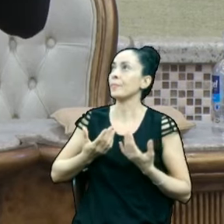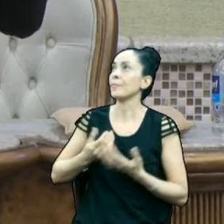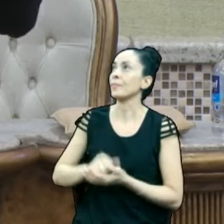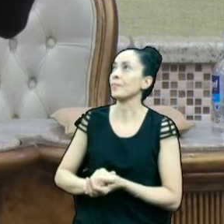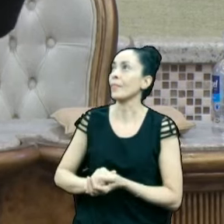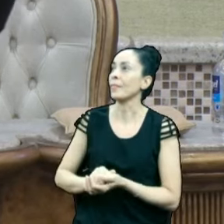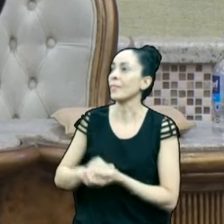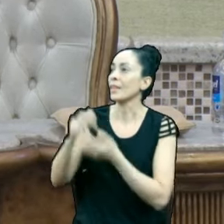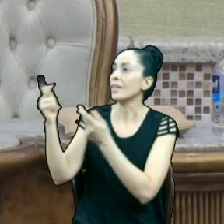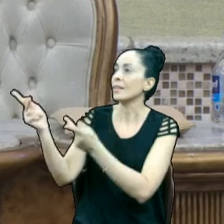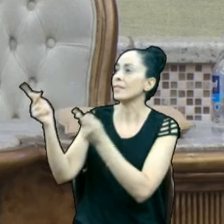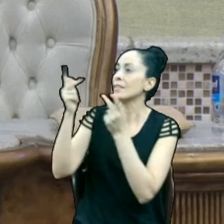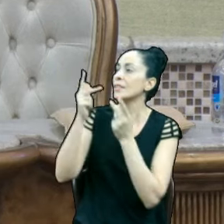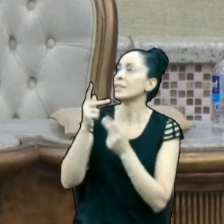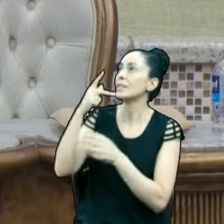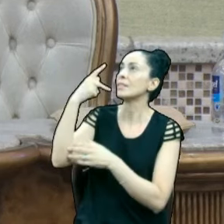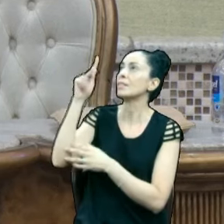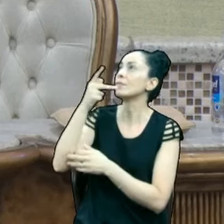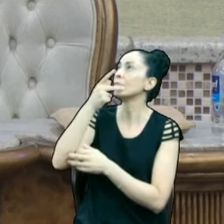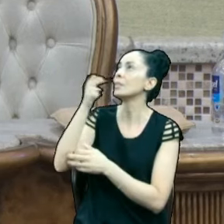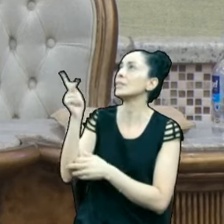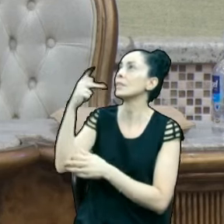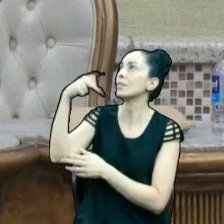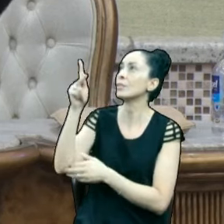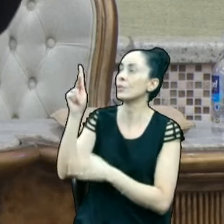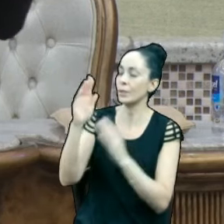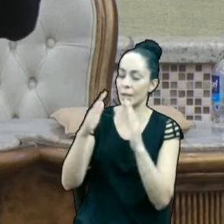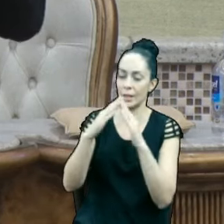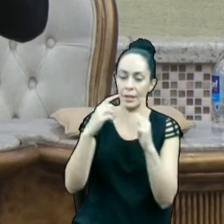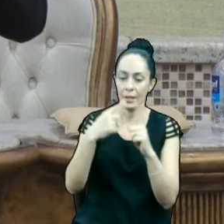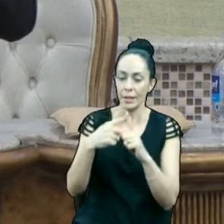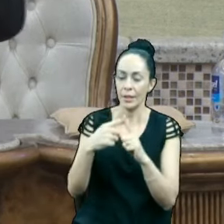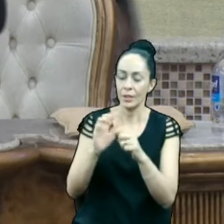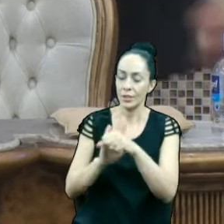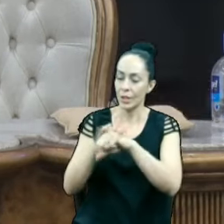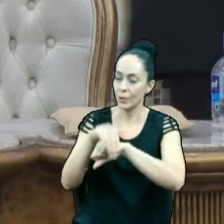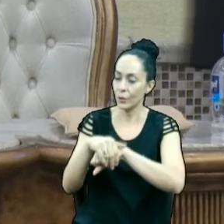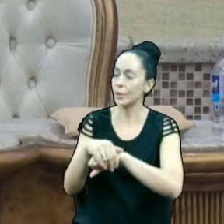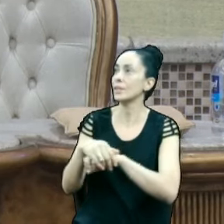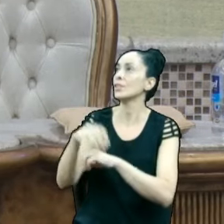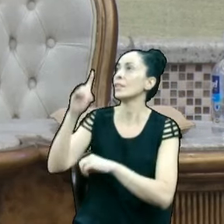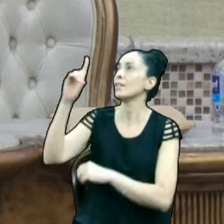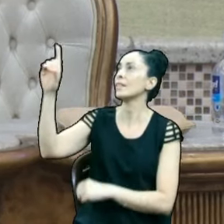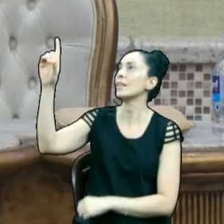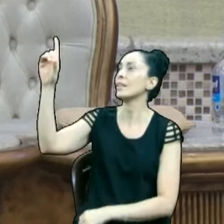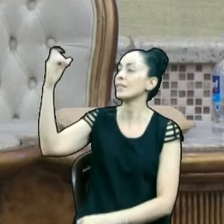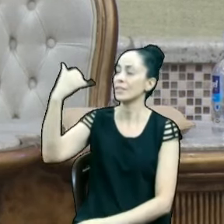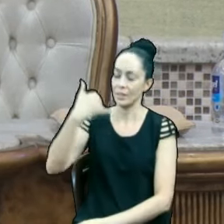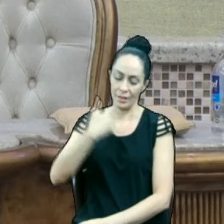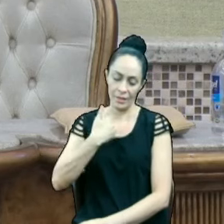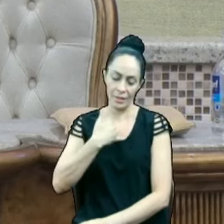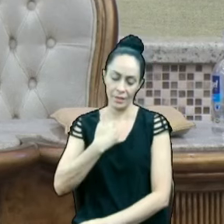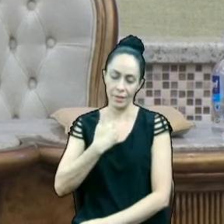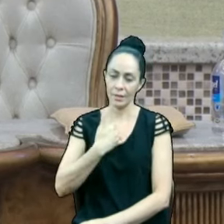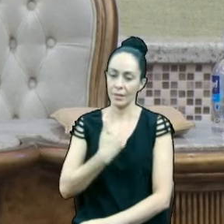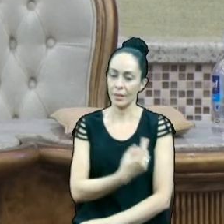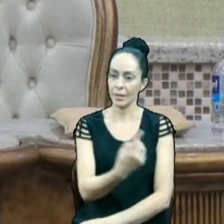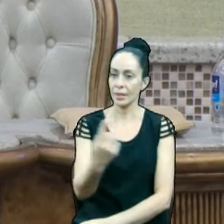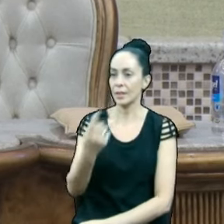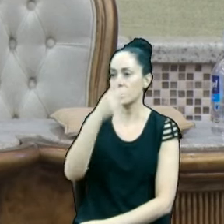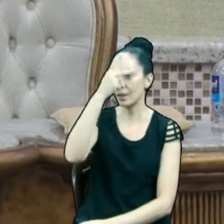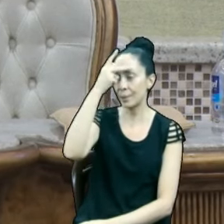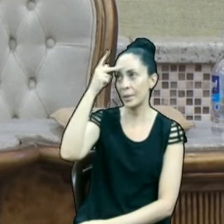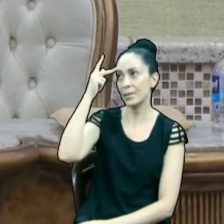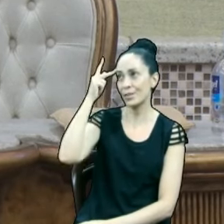de uma forma especial nesta noite Jesus fala a cada coração a palavra de Renovo de vida e